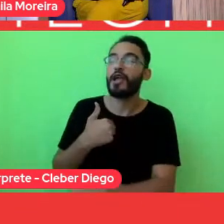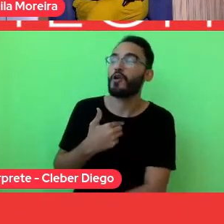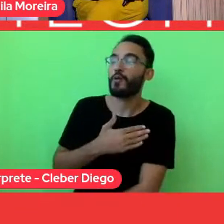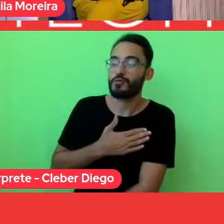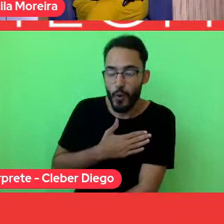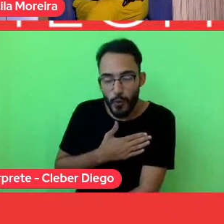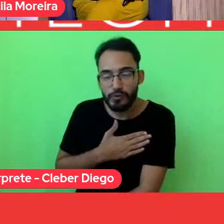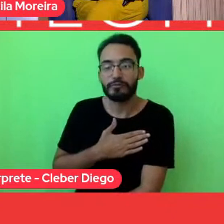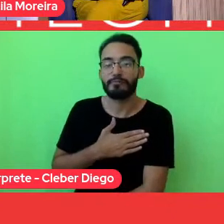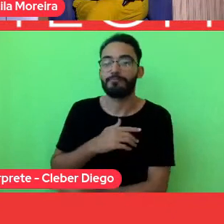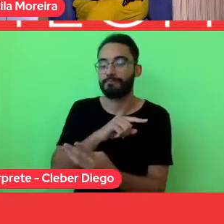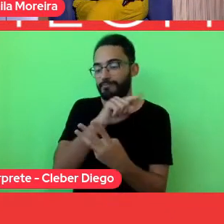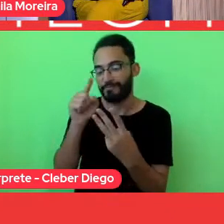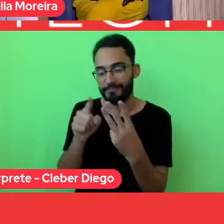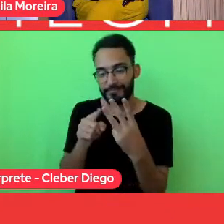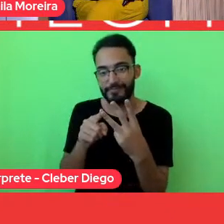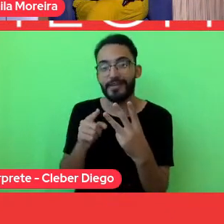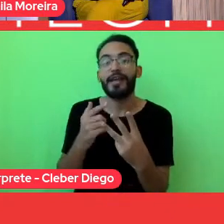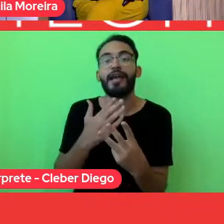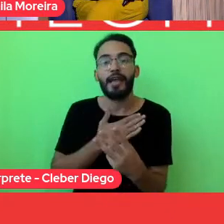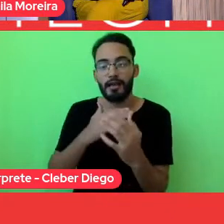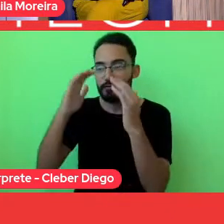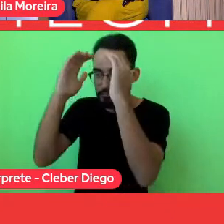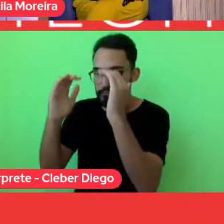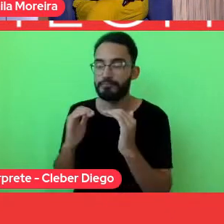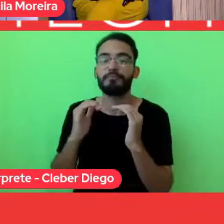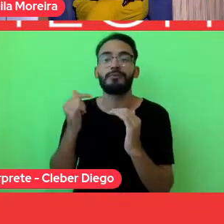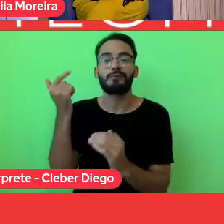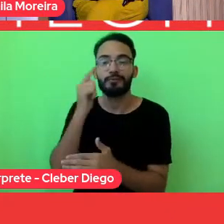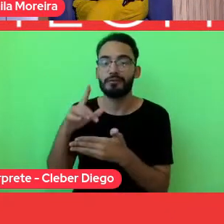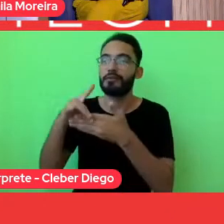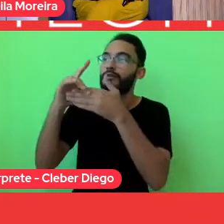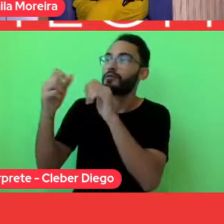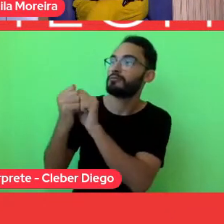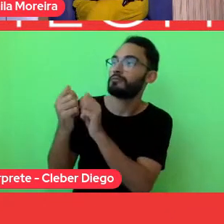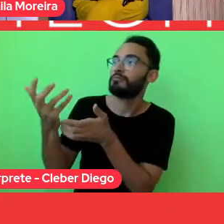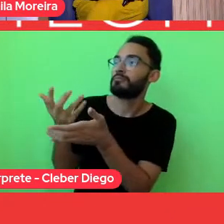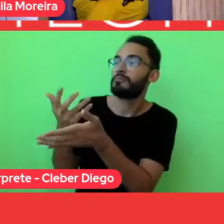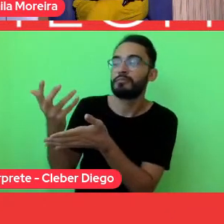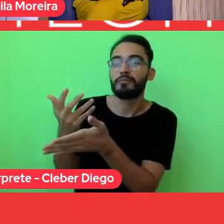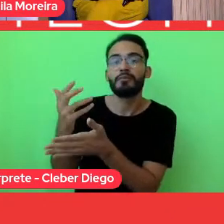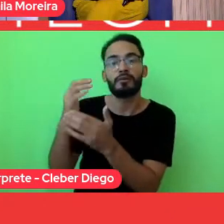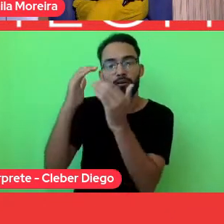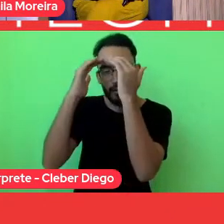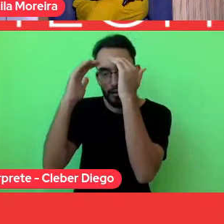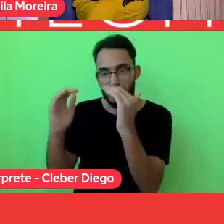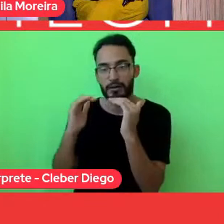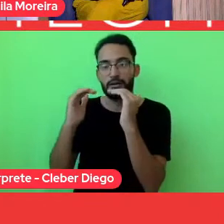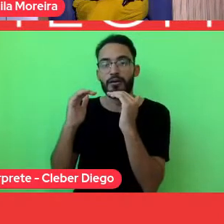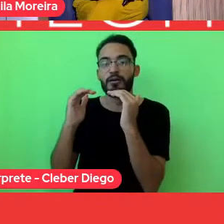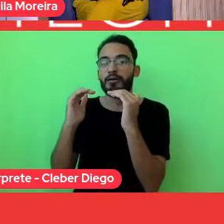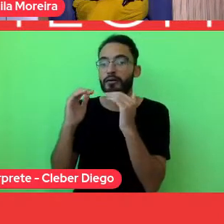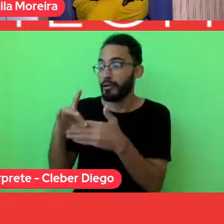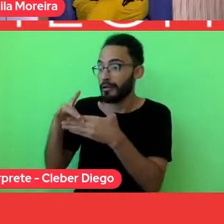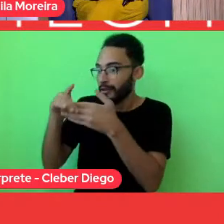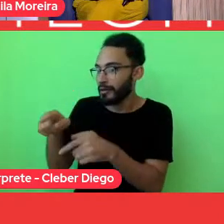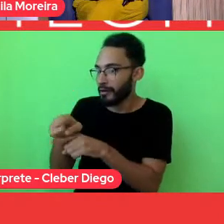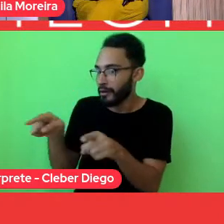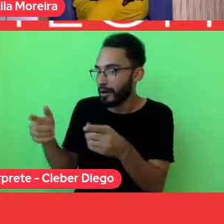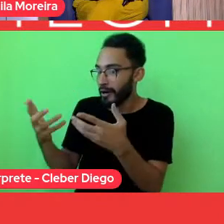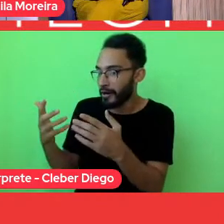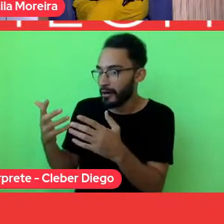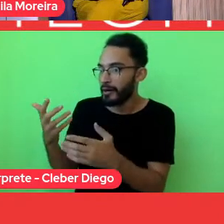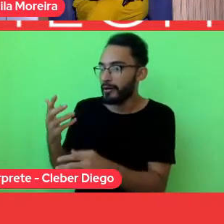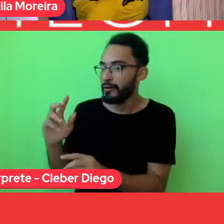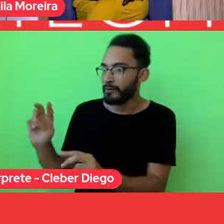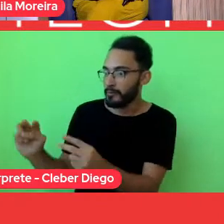estar, terceiro, porque eu tenho respeito dos meus liderados e eu tenho muito respeito dos meus líderes que querem me ver crescer, que é